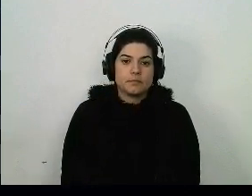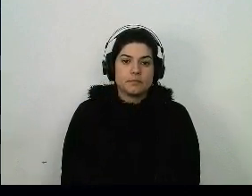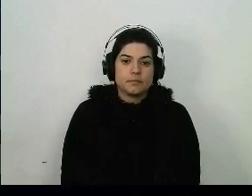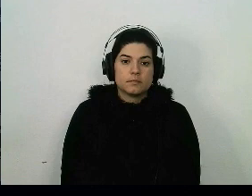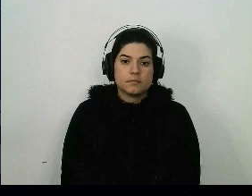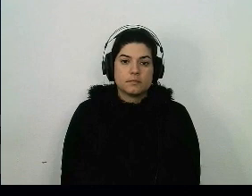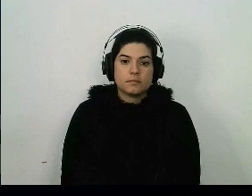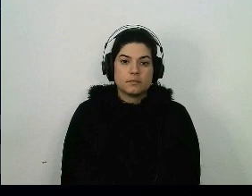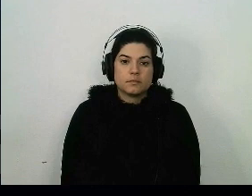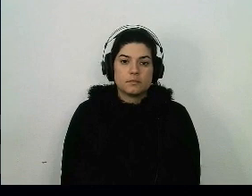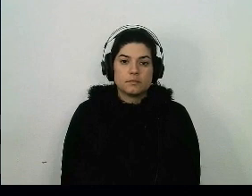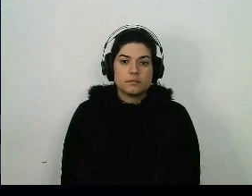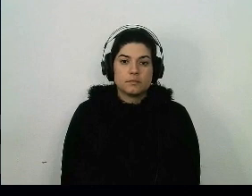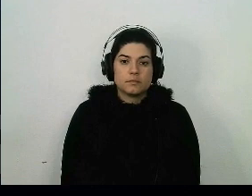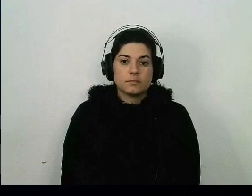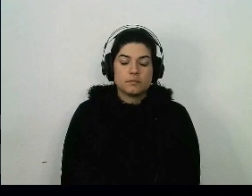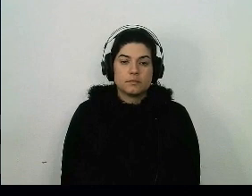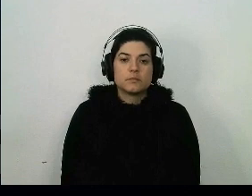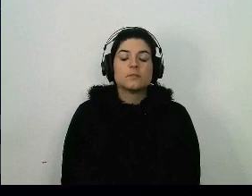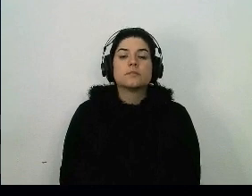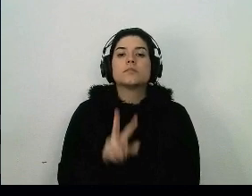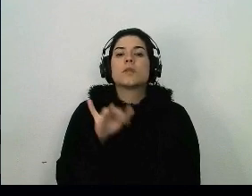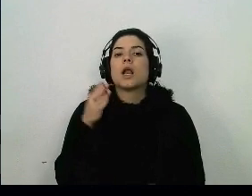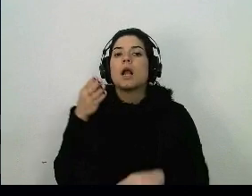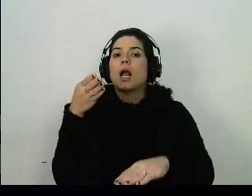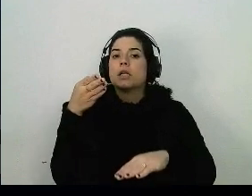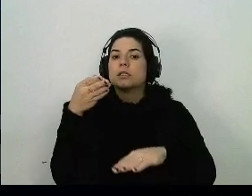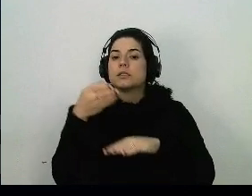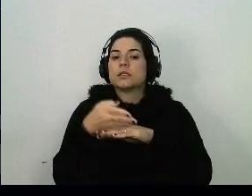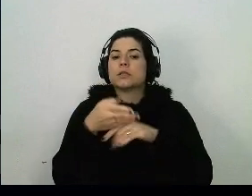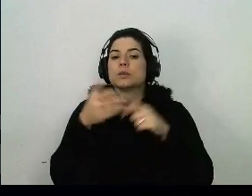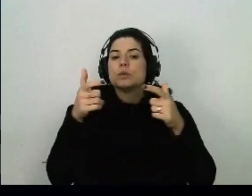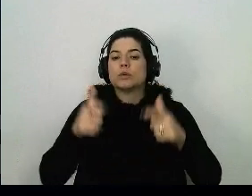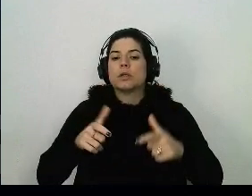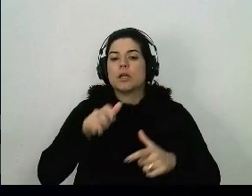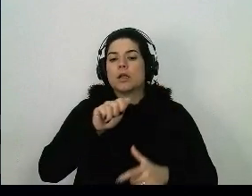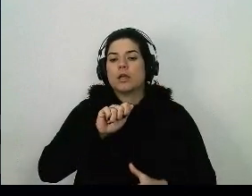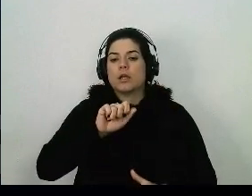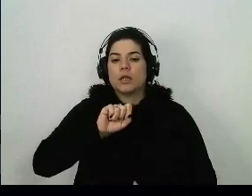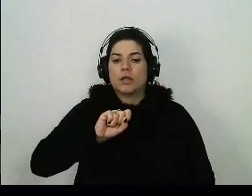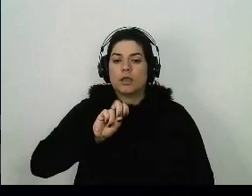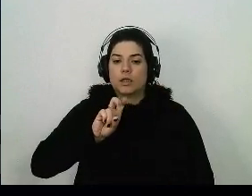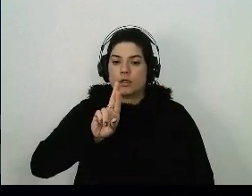E vou acessar o meu ambiente do Azure. Cadê ele?